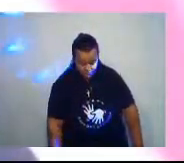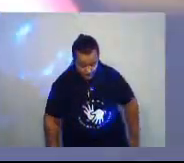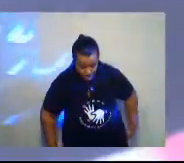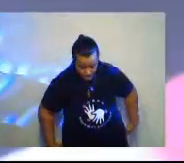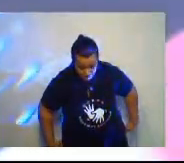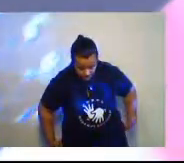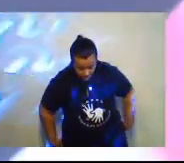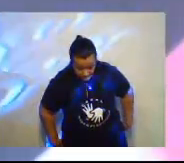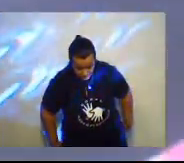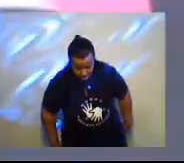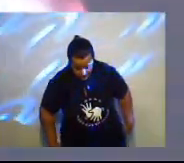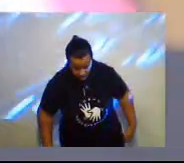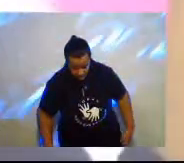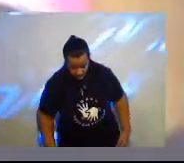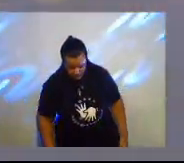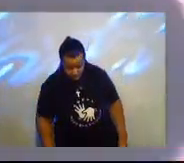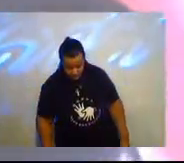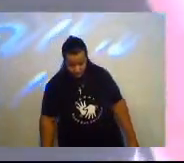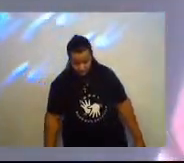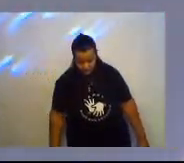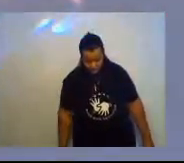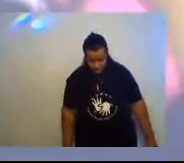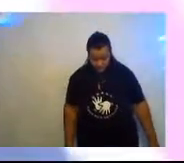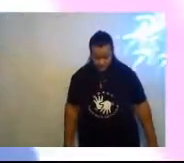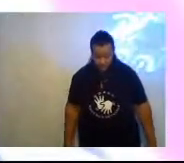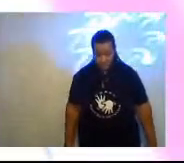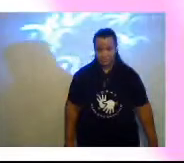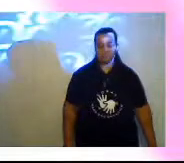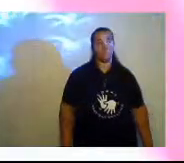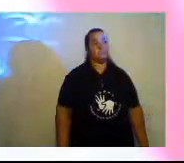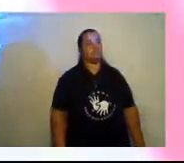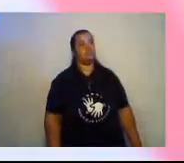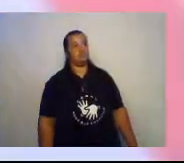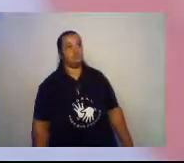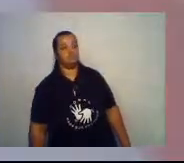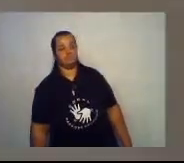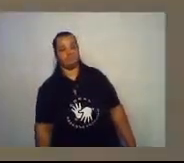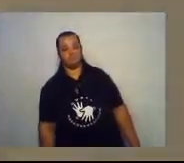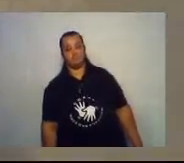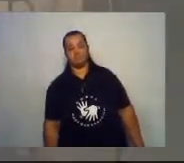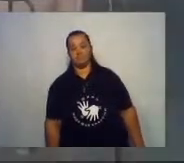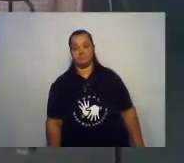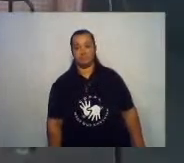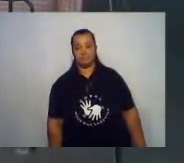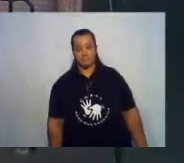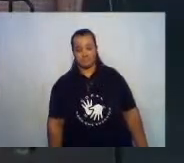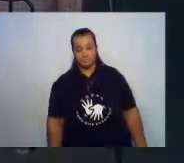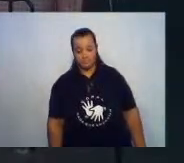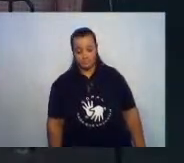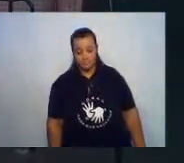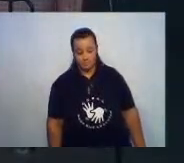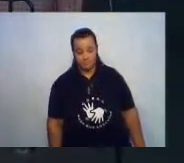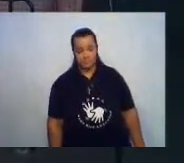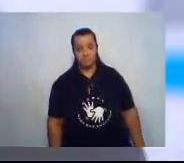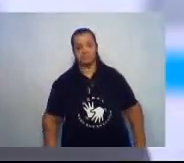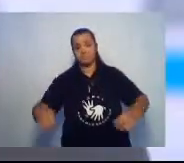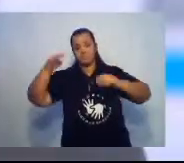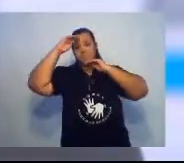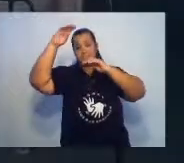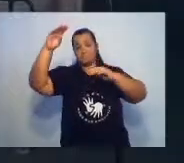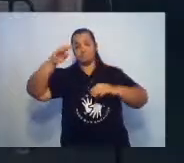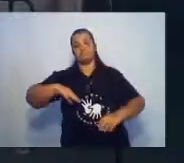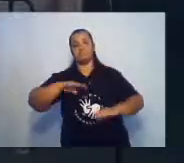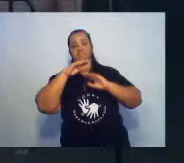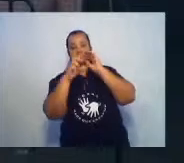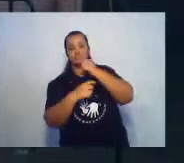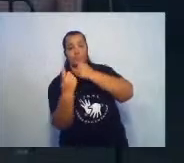acudir. Oh. Isso aí, mandou a boa, hein? Essa é boa, hein? É uma sofrência gostosa, né, Rafael? Pois é, pois é. Agradecer aí todos vocês